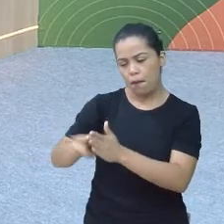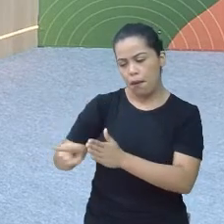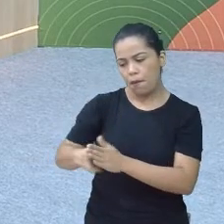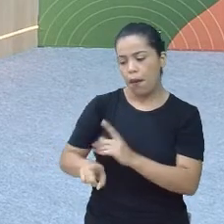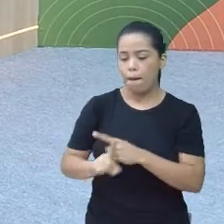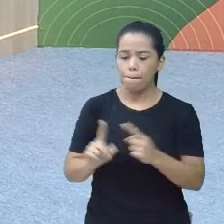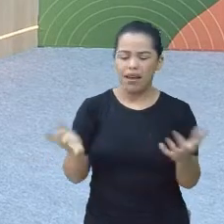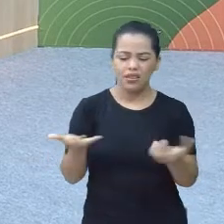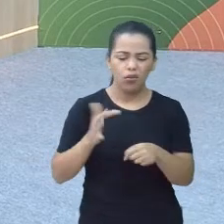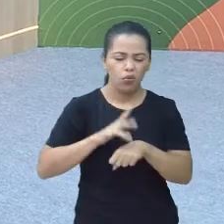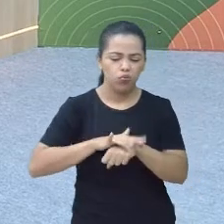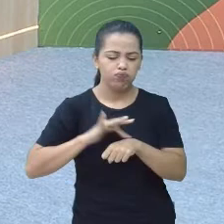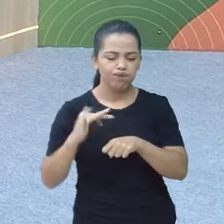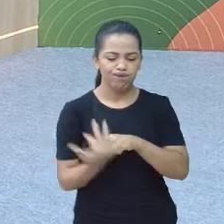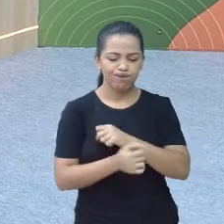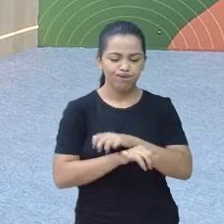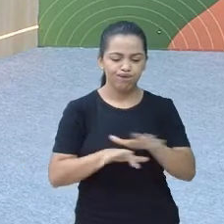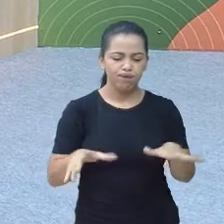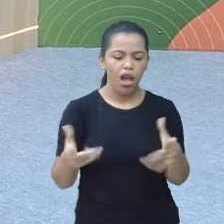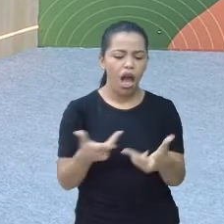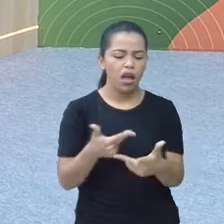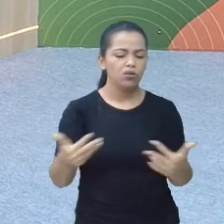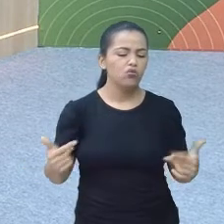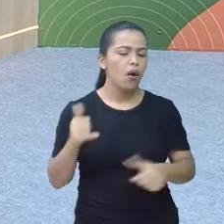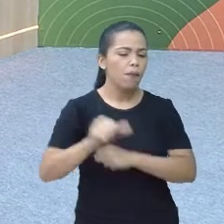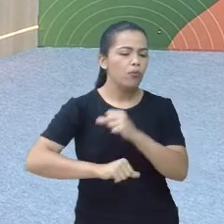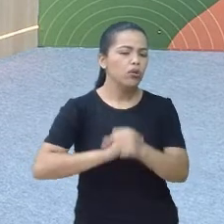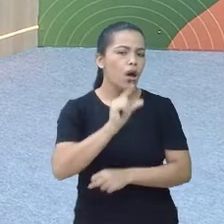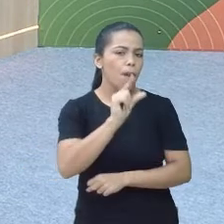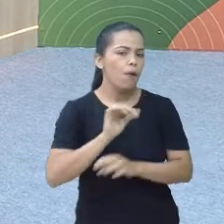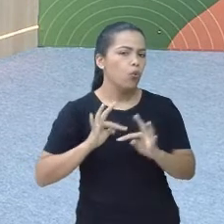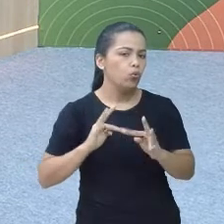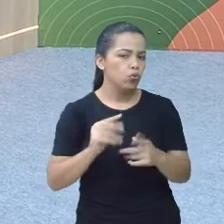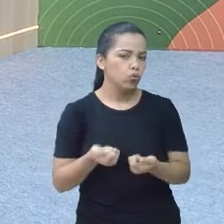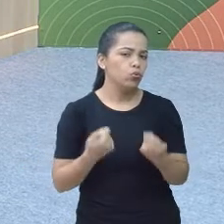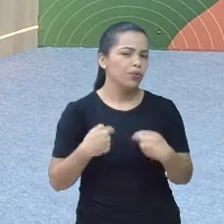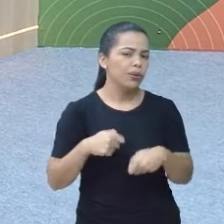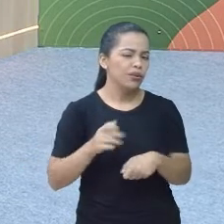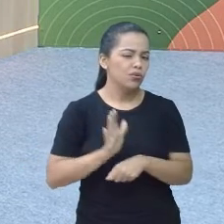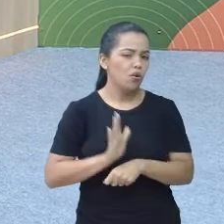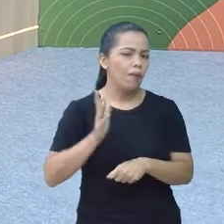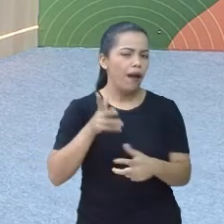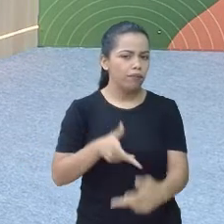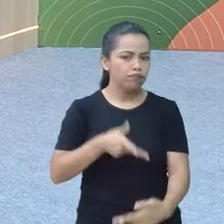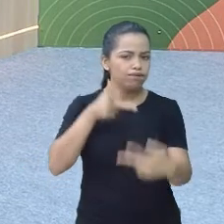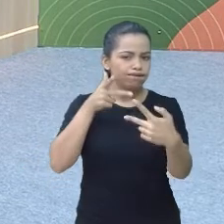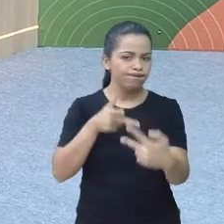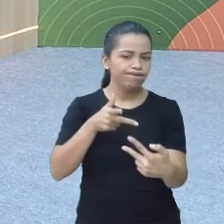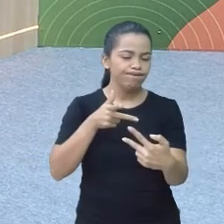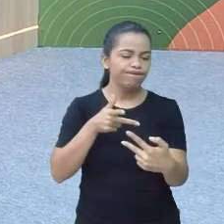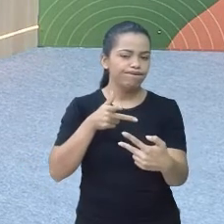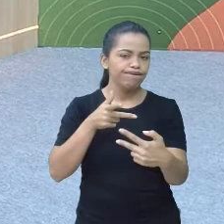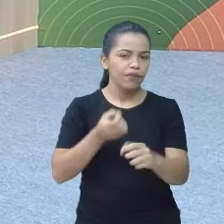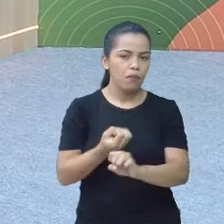as coisas mudaram um pouco, tudo teve que ficar muito mais remoto. Mas era muito comum que o agente do IBGE fizesse essa pesquisa nas